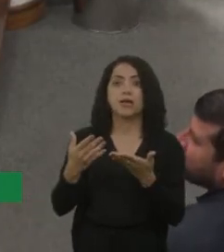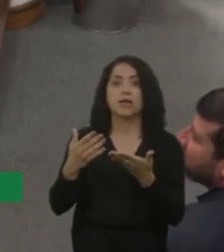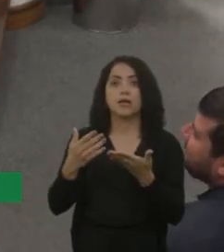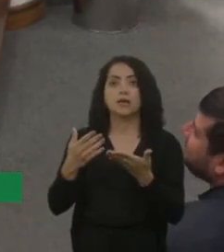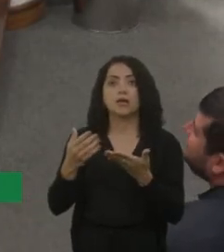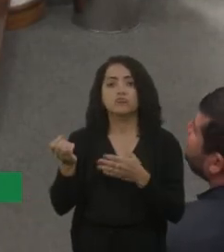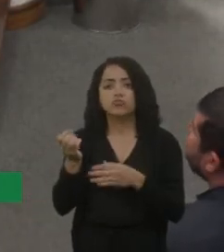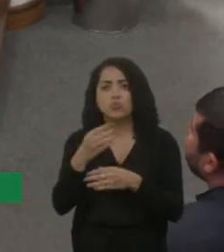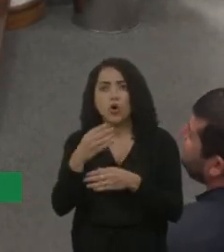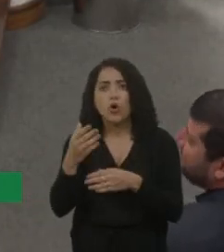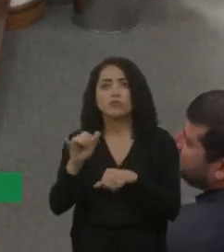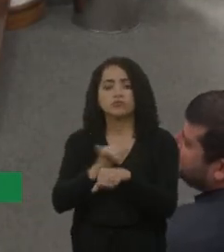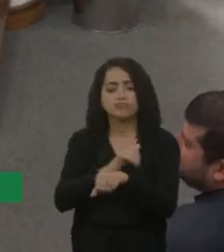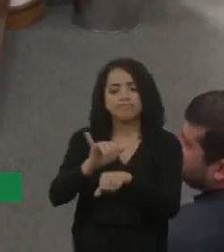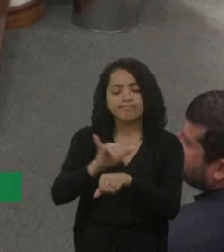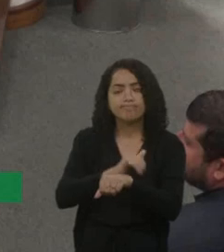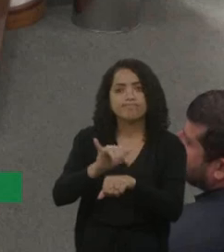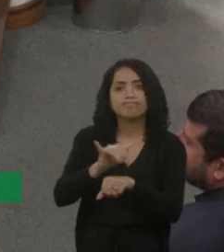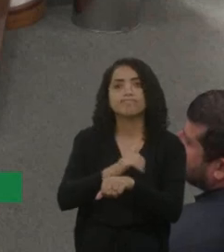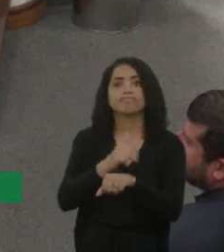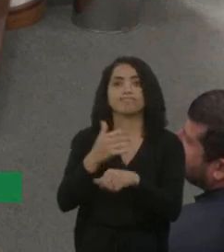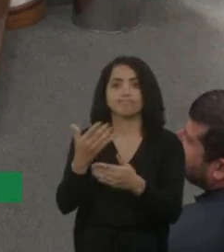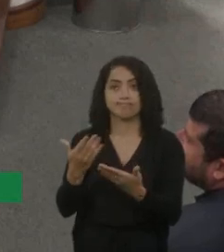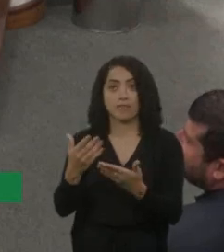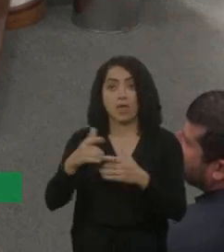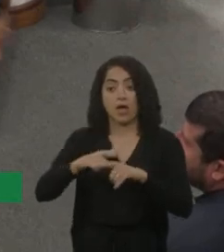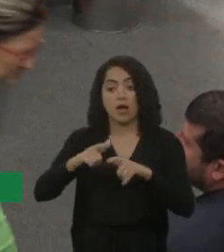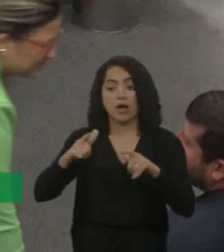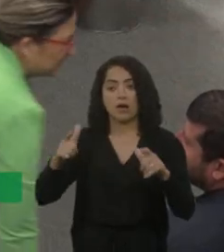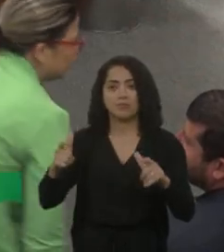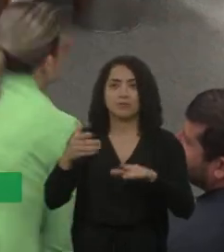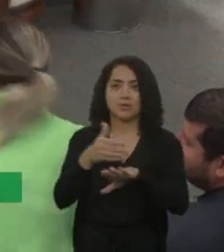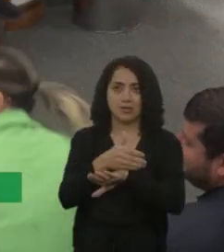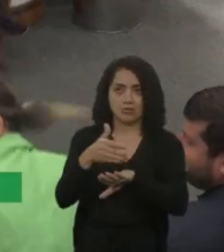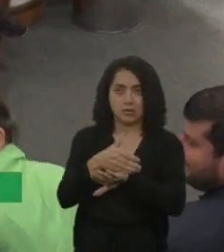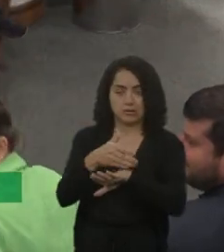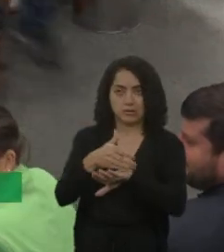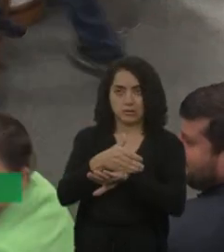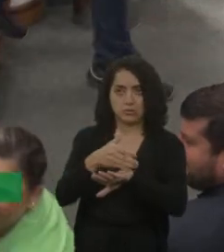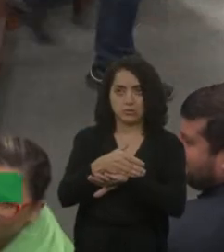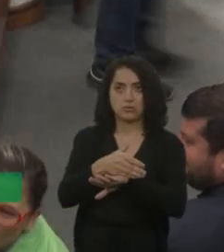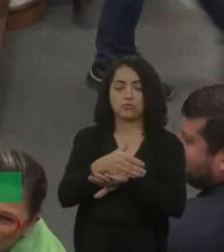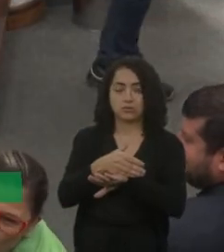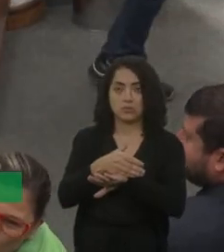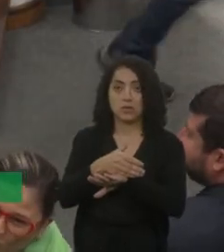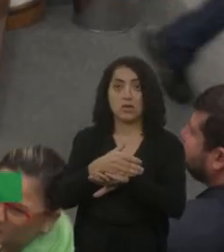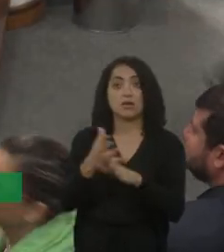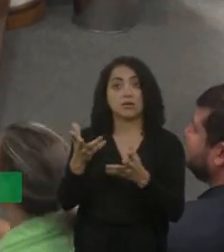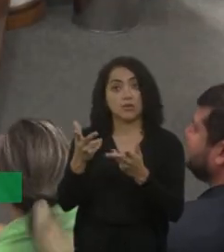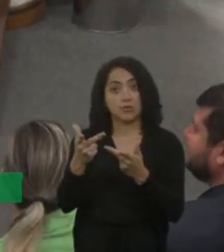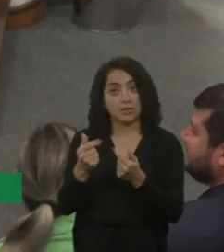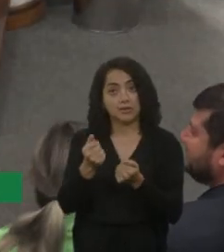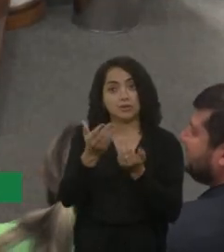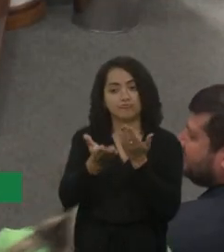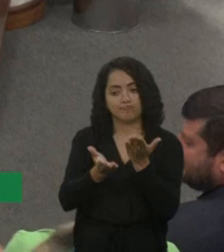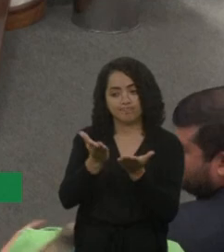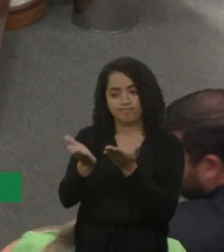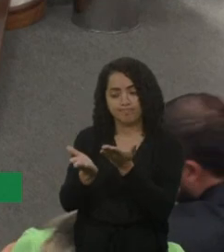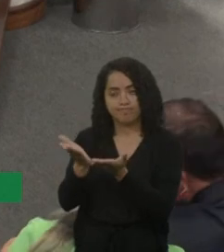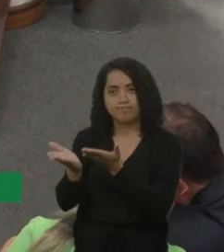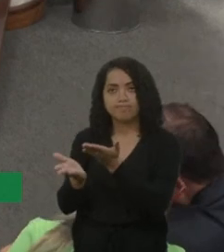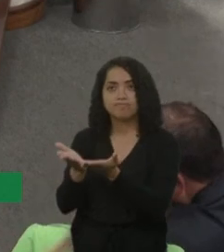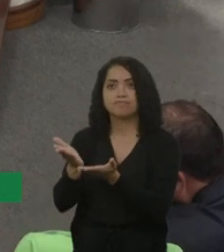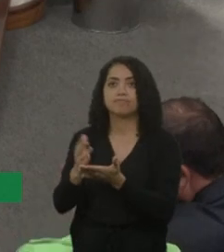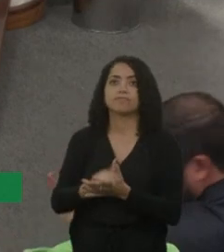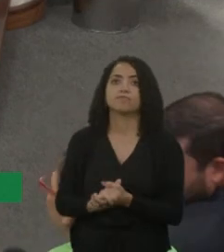serviços e alternativas para ampliar o acesso e a qualidade do atendimento. Essas são